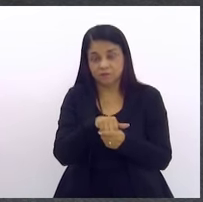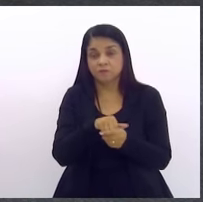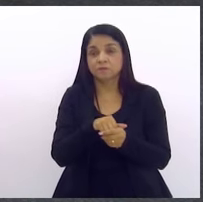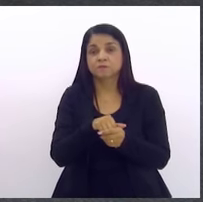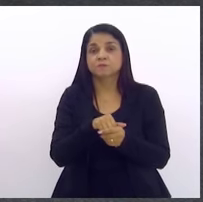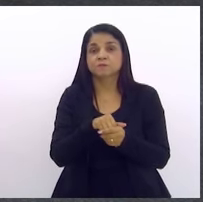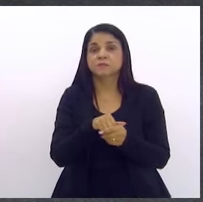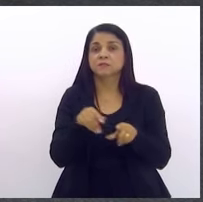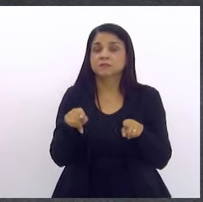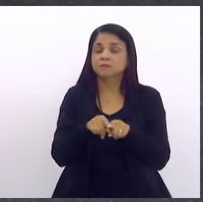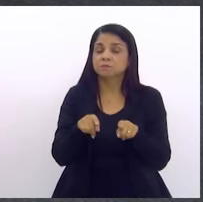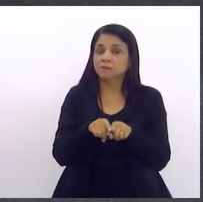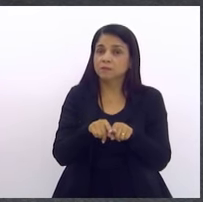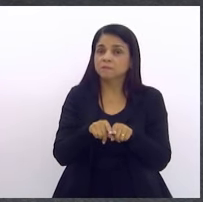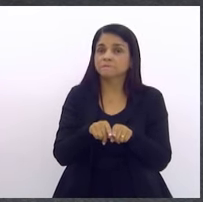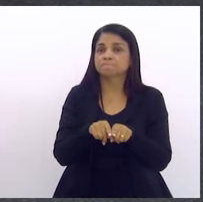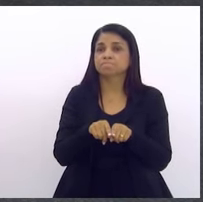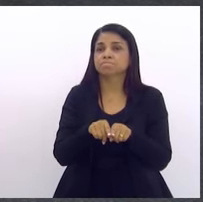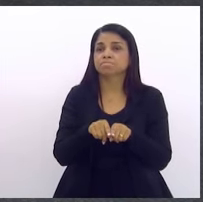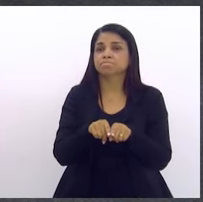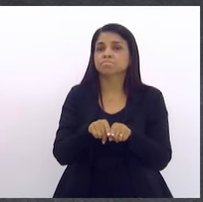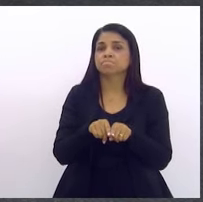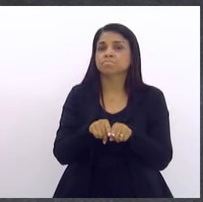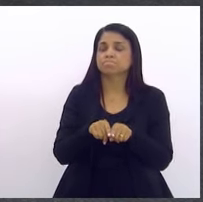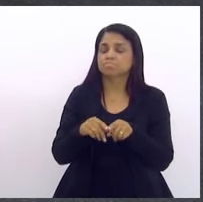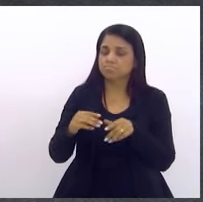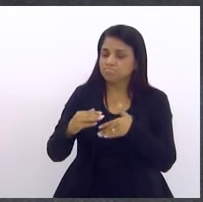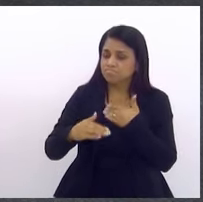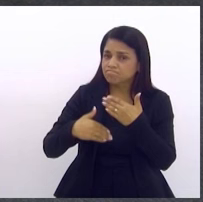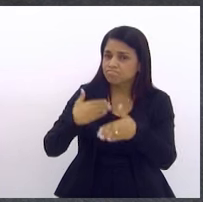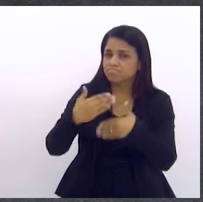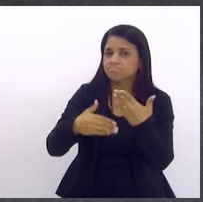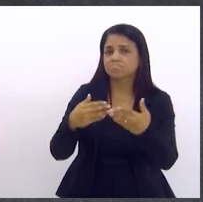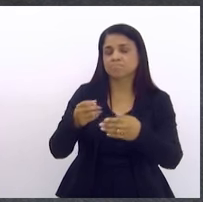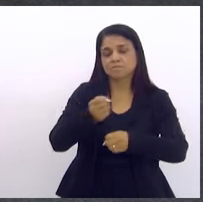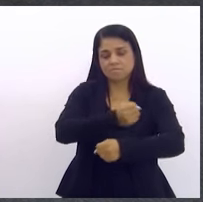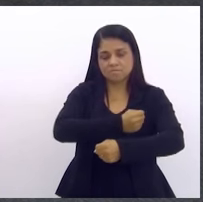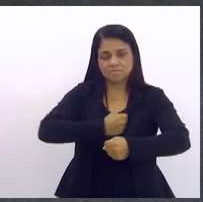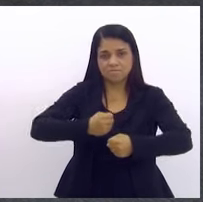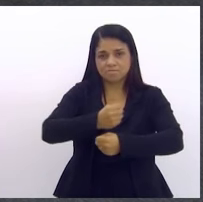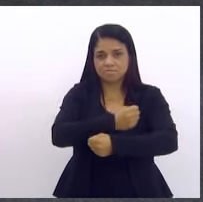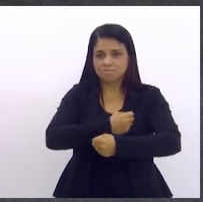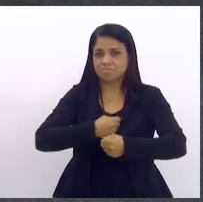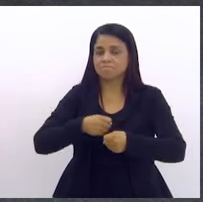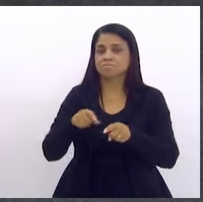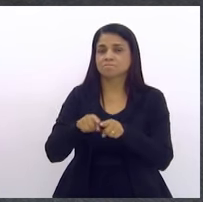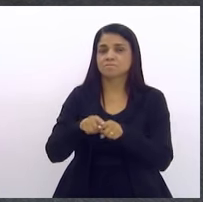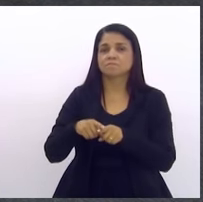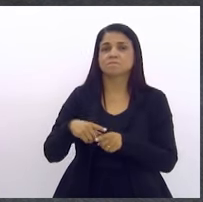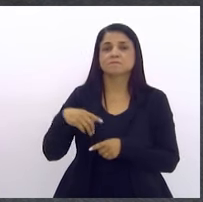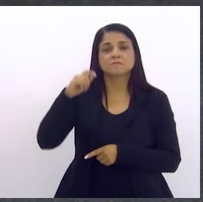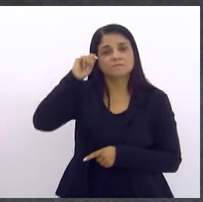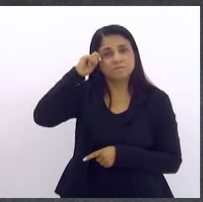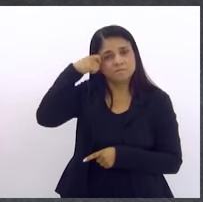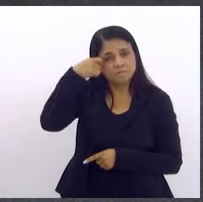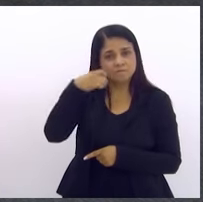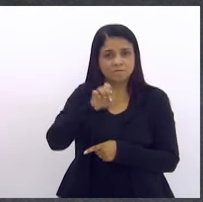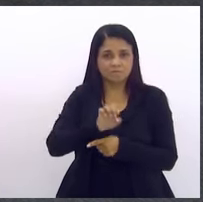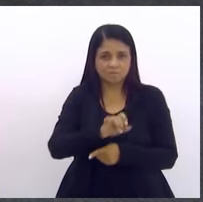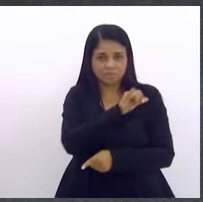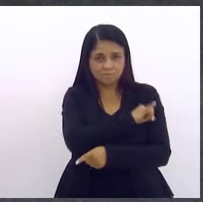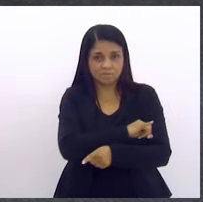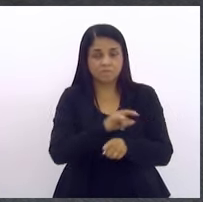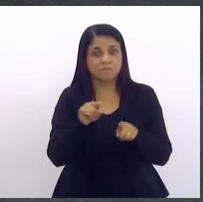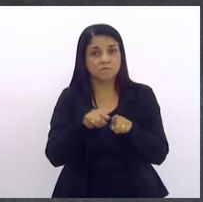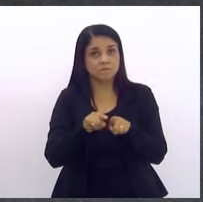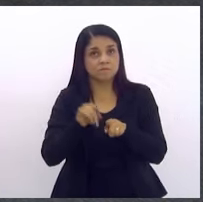a construir, né, a gastronomia negra do nosso estado. O estado do Rio de Janeiro, assim como o